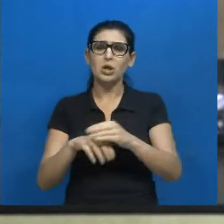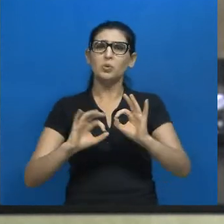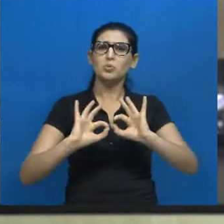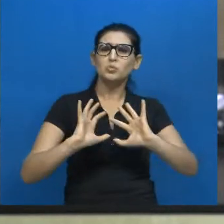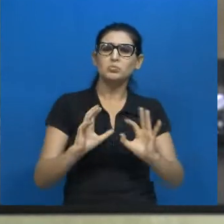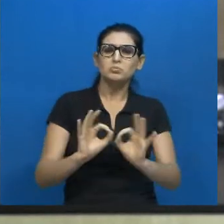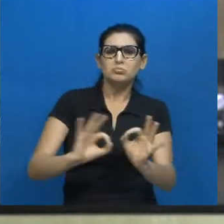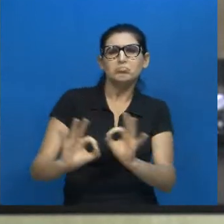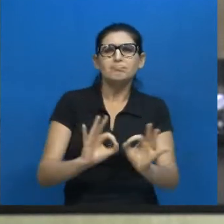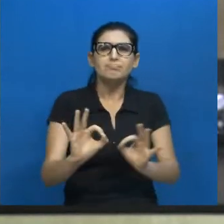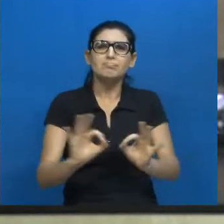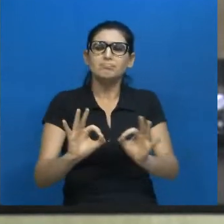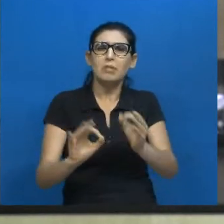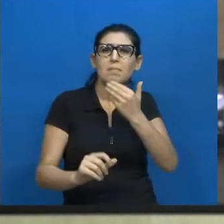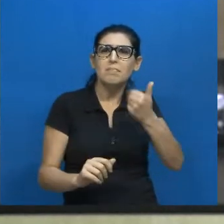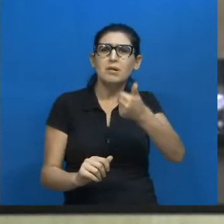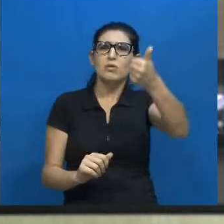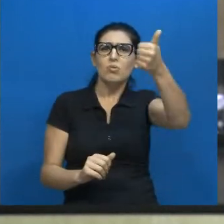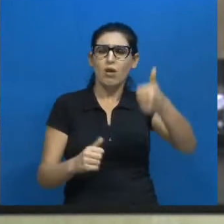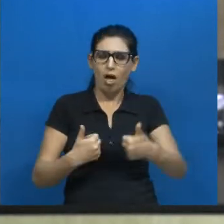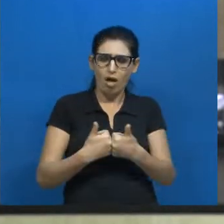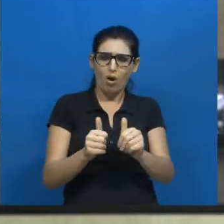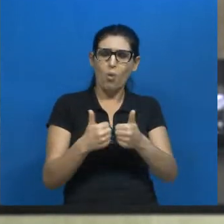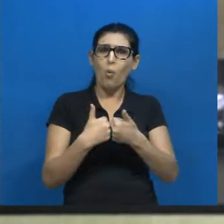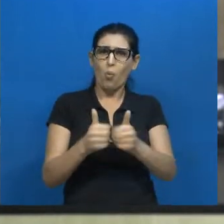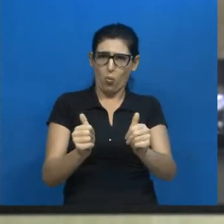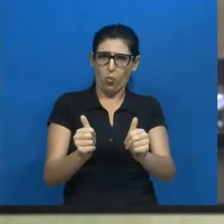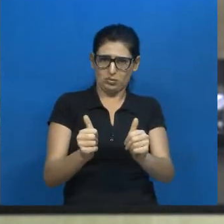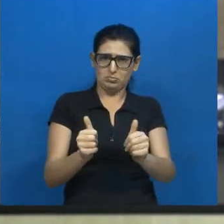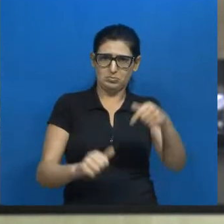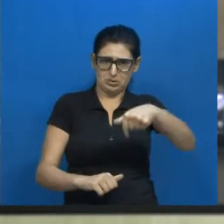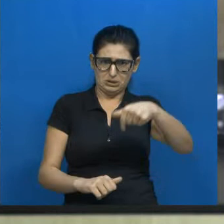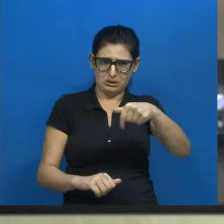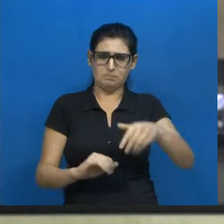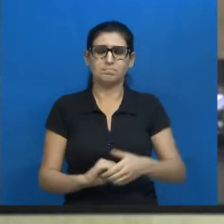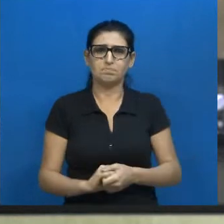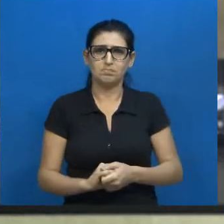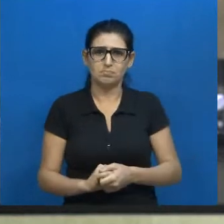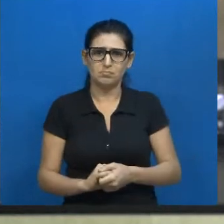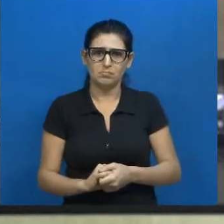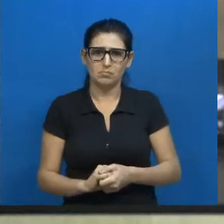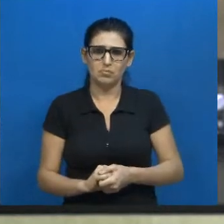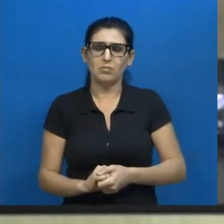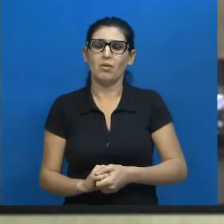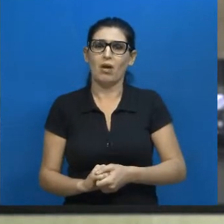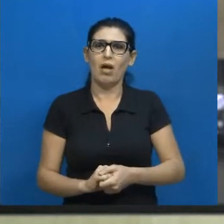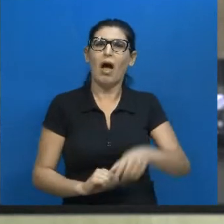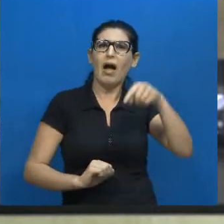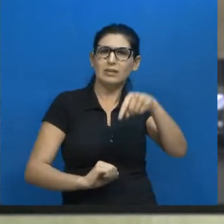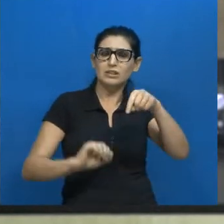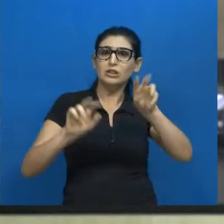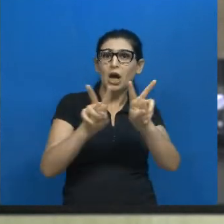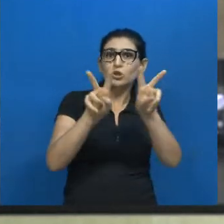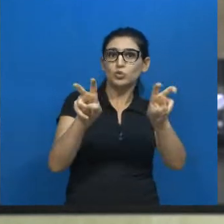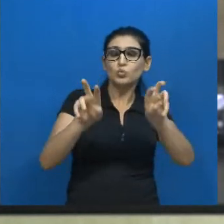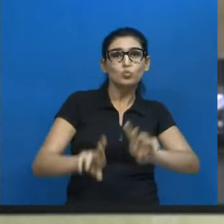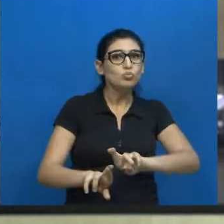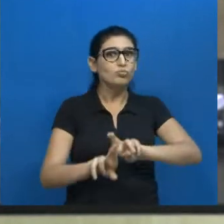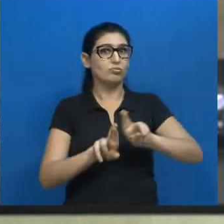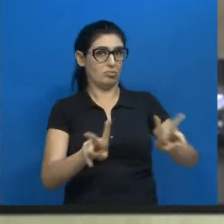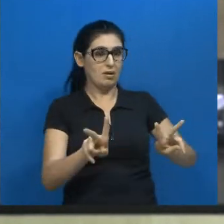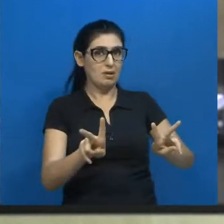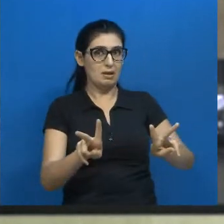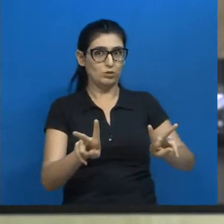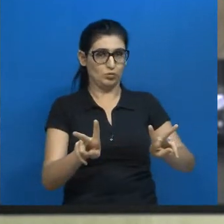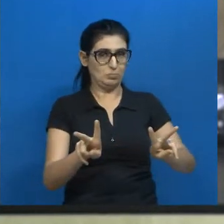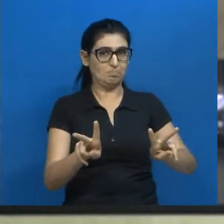linhas de ônibus. Deixar bem claro aqui que qualquer assunto diferente do que a gente for tratar aqui, nós